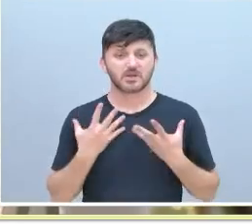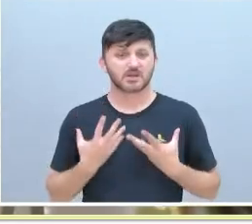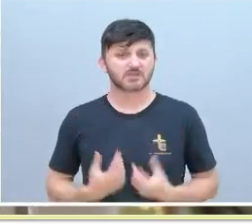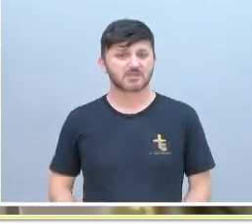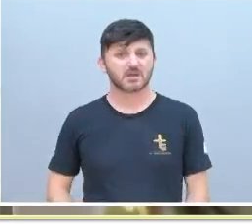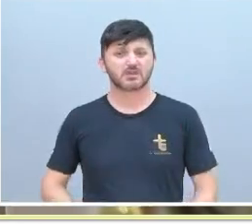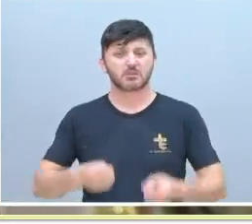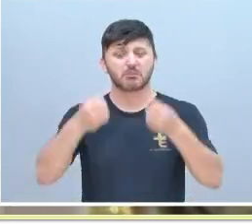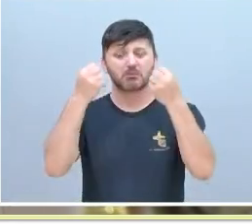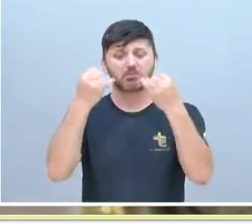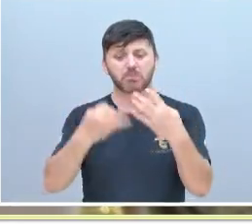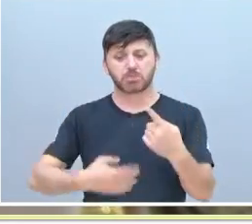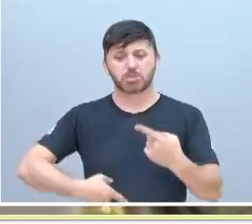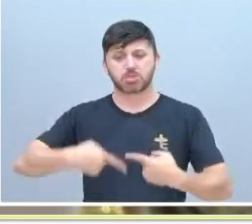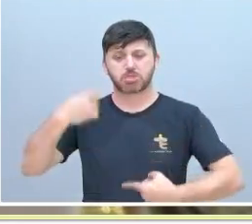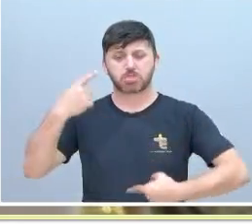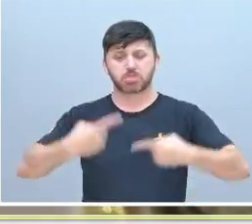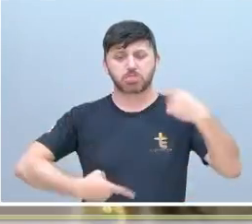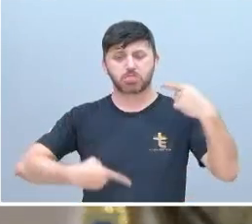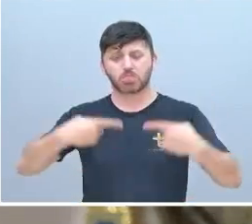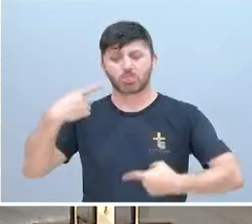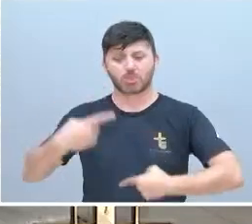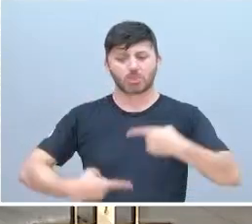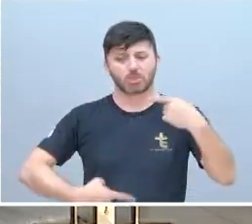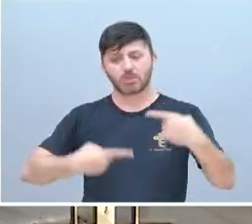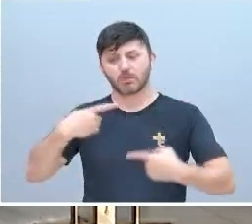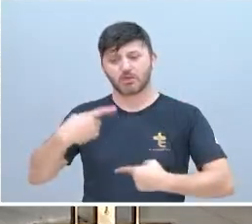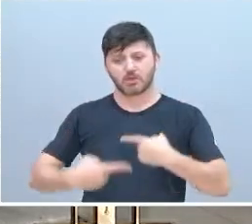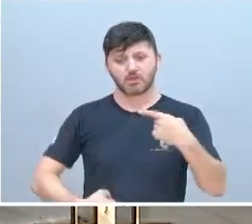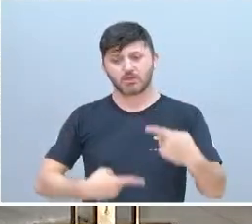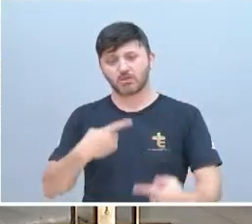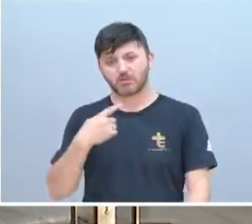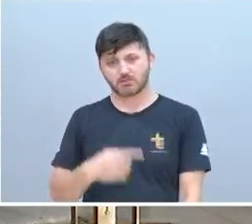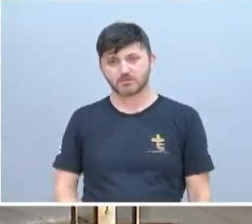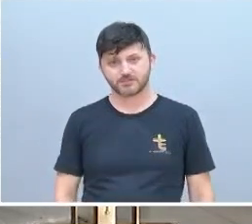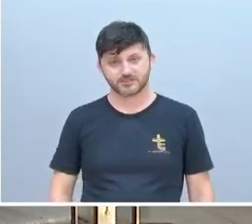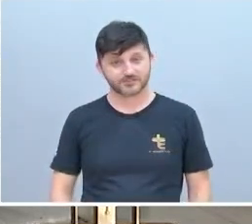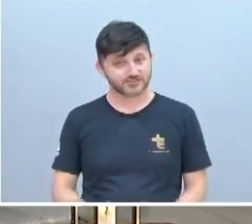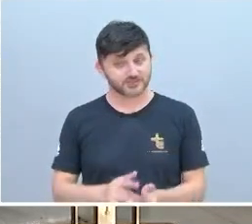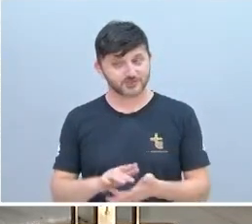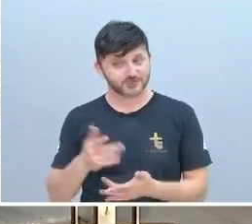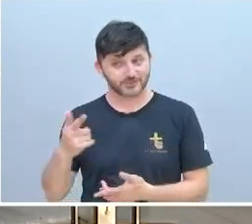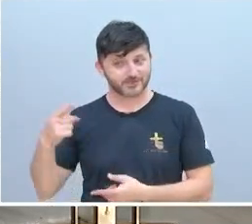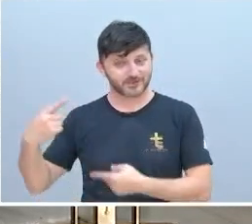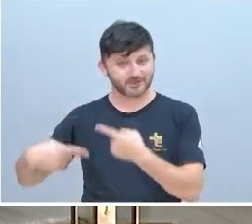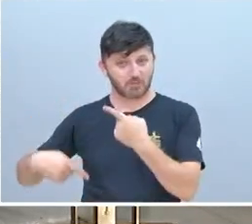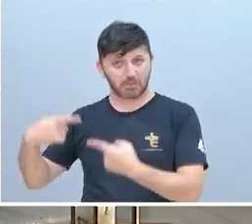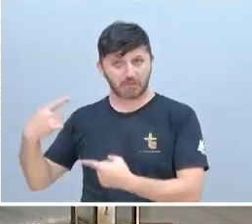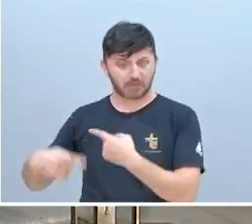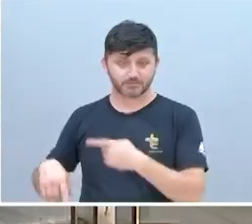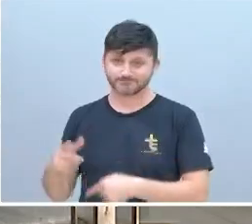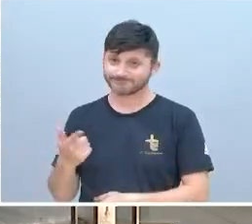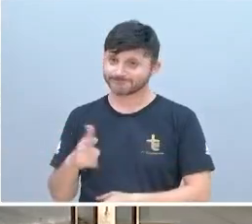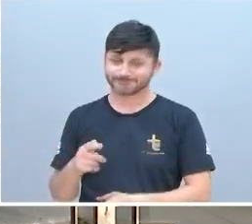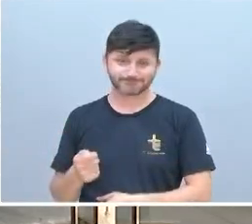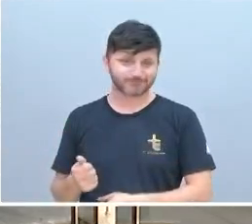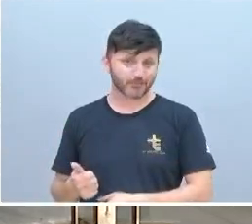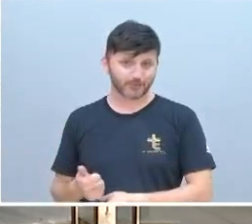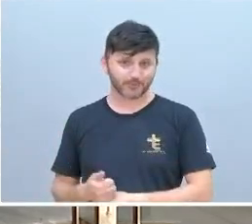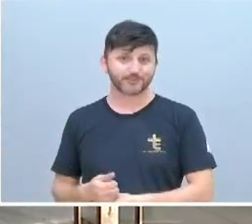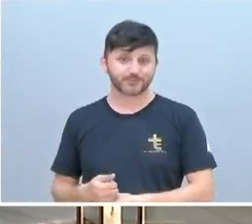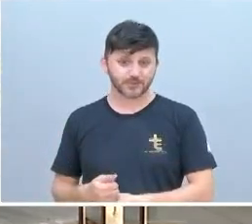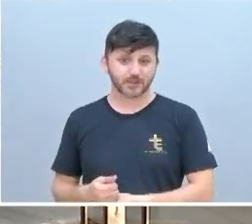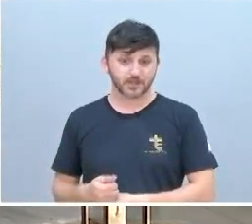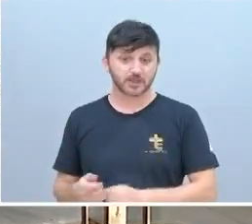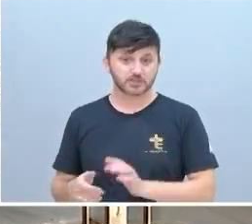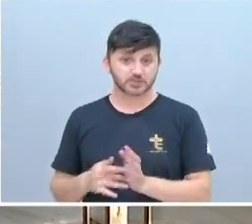discursos. Jesus era um homem de poucos discursos, pouquíssimos. Jesus era um homem